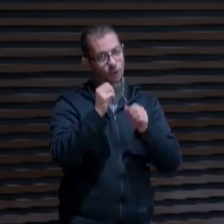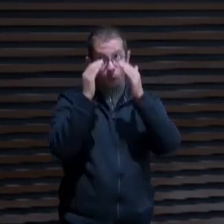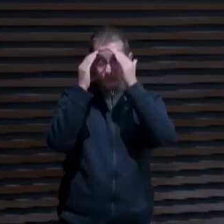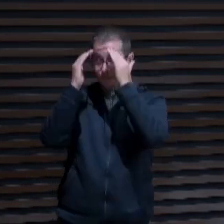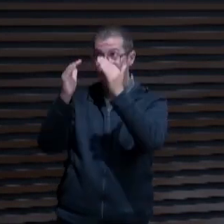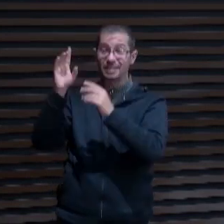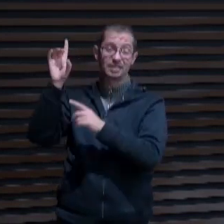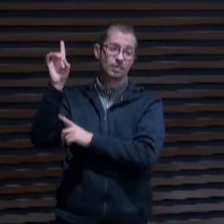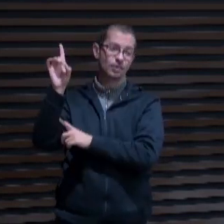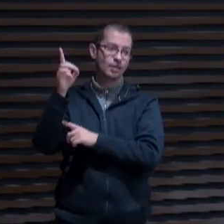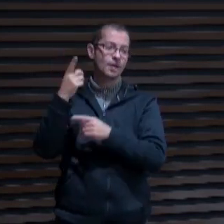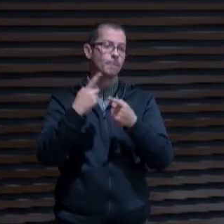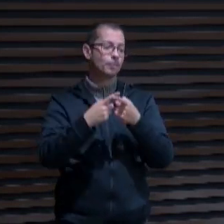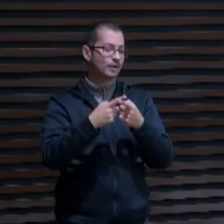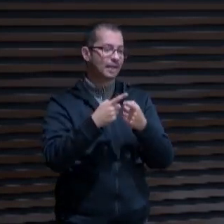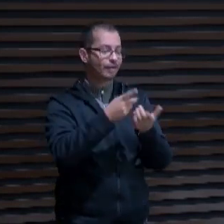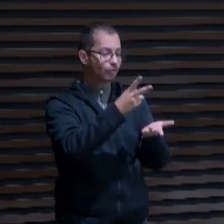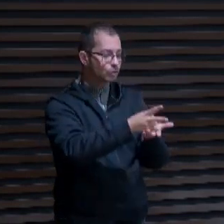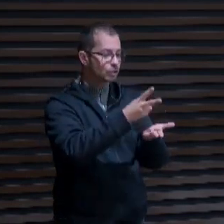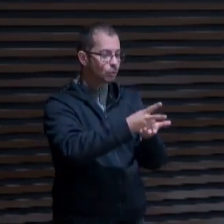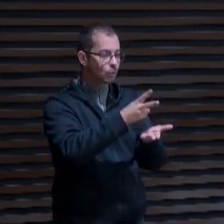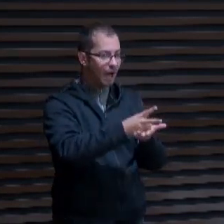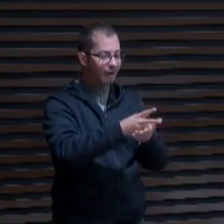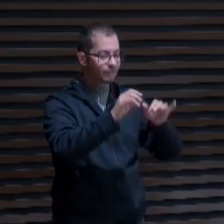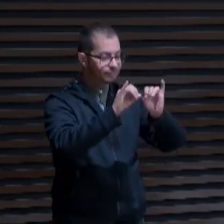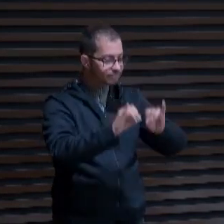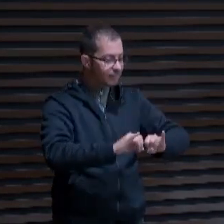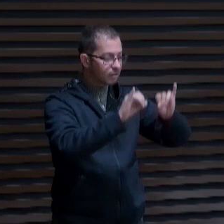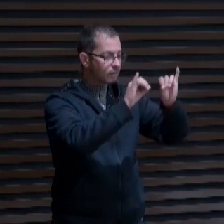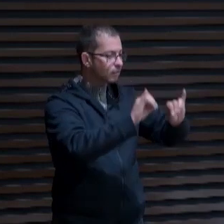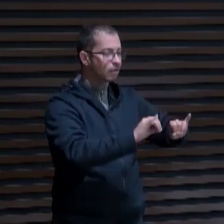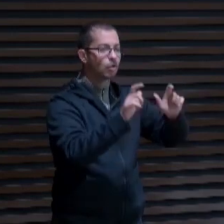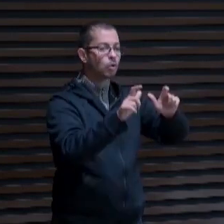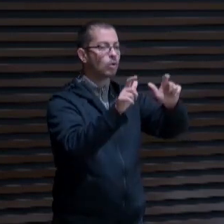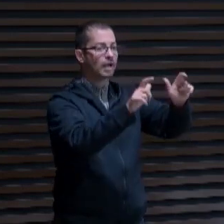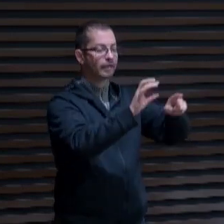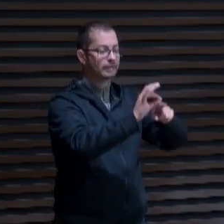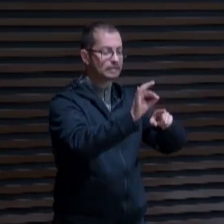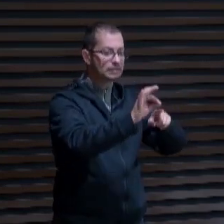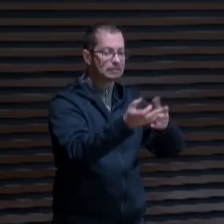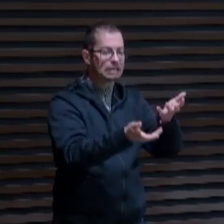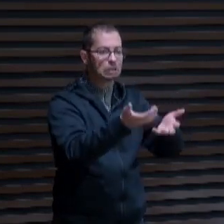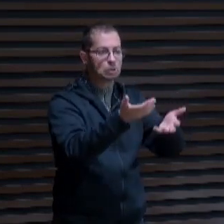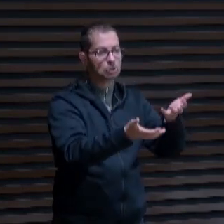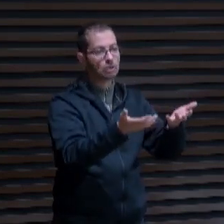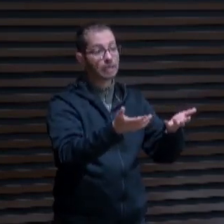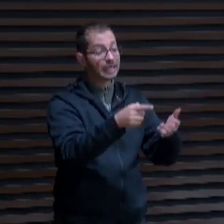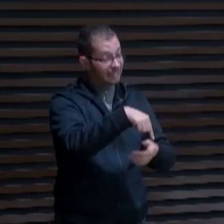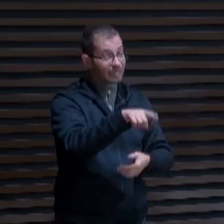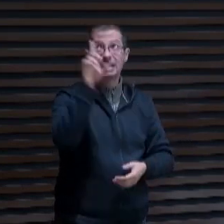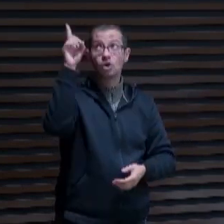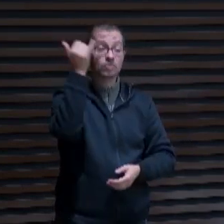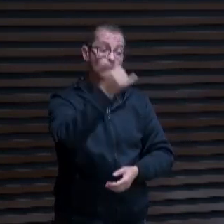eles não deixaram de adorar a Deus naqueles lugares, nos altos, que o Senhor disse que não deveriam